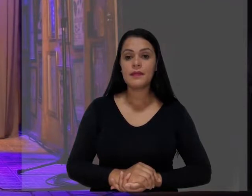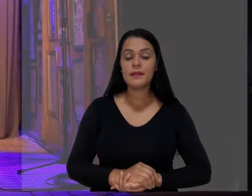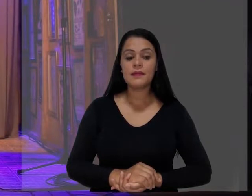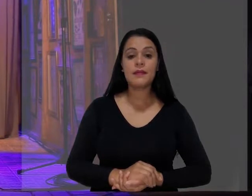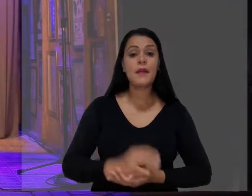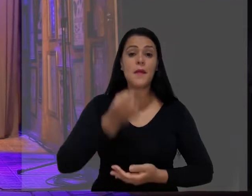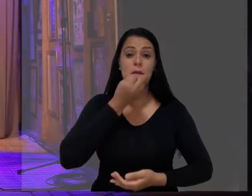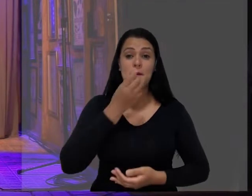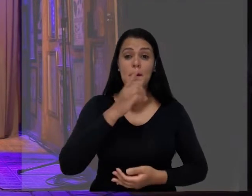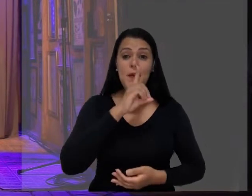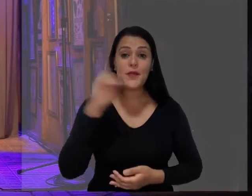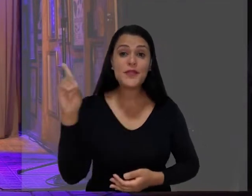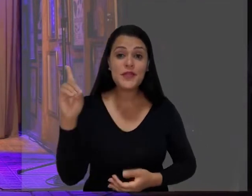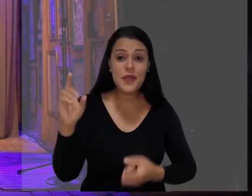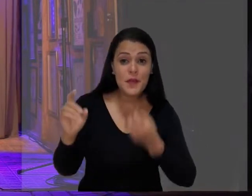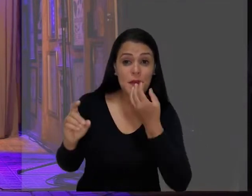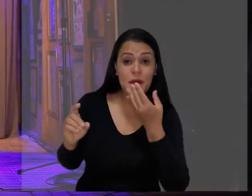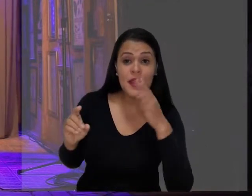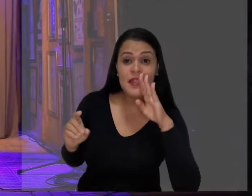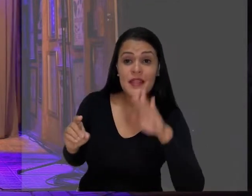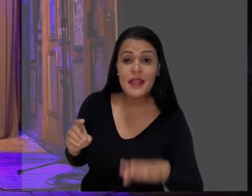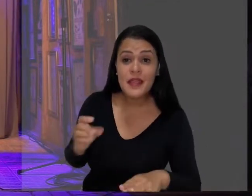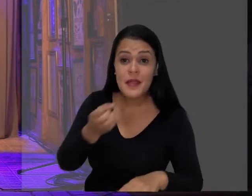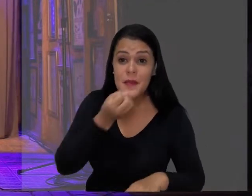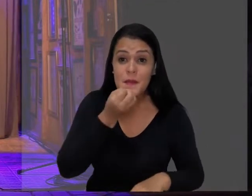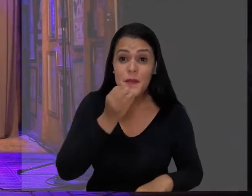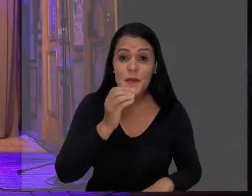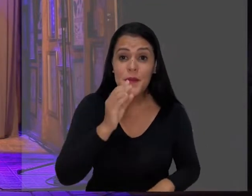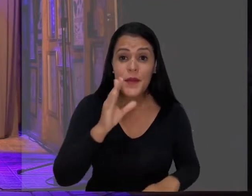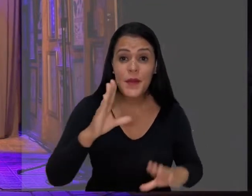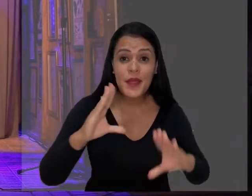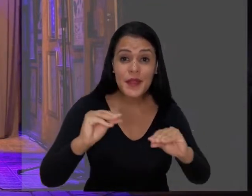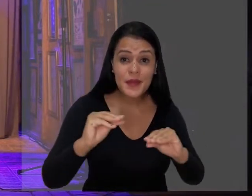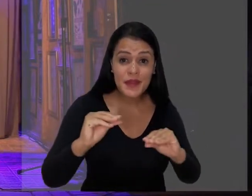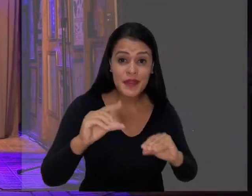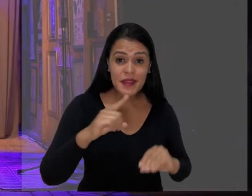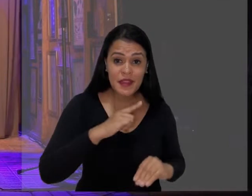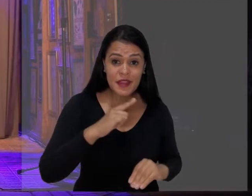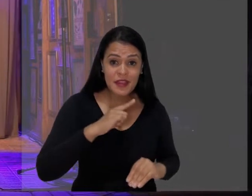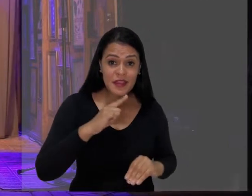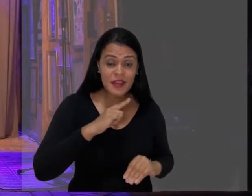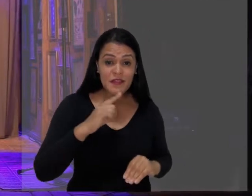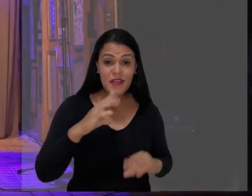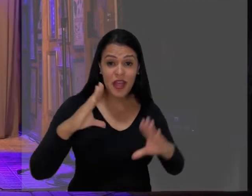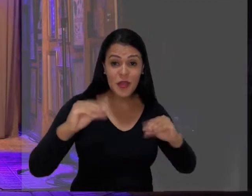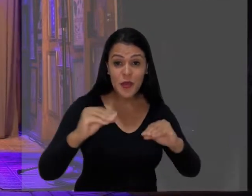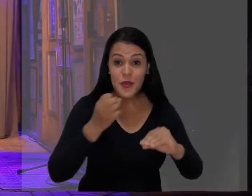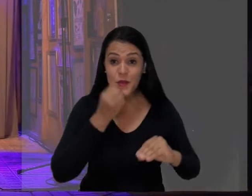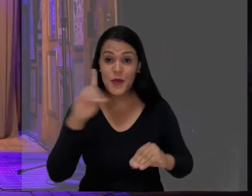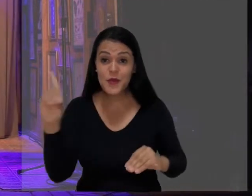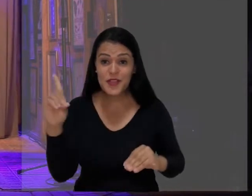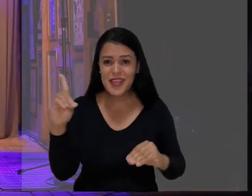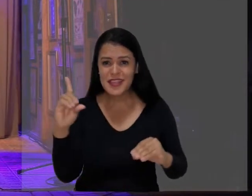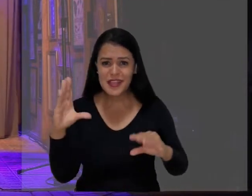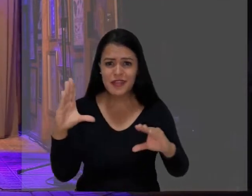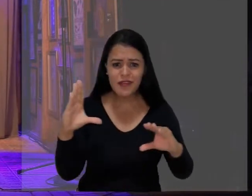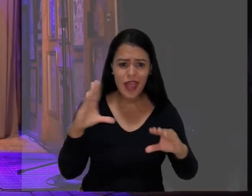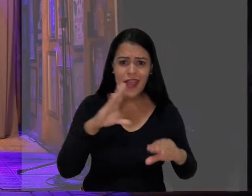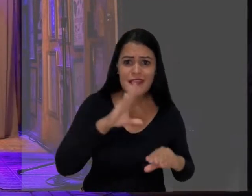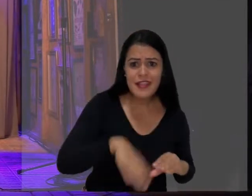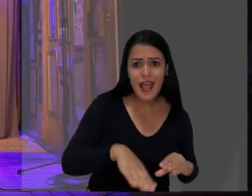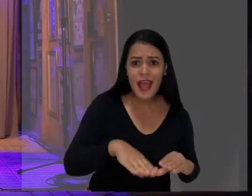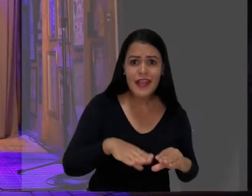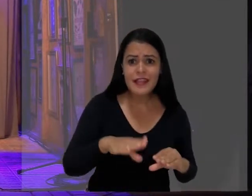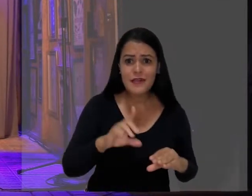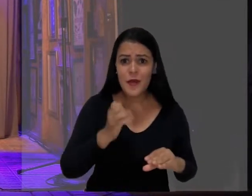um bom dia, tarde ou noite. Se você estiver de noite, um bom dia. Se você estiver de dia, uma boa tarde.